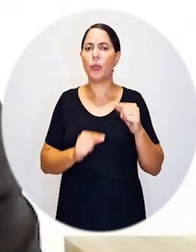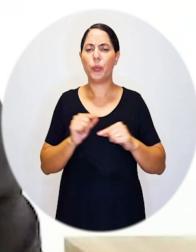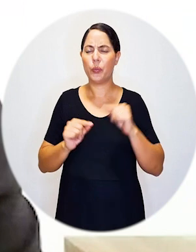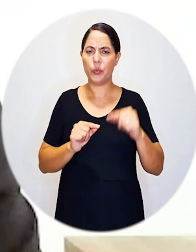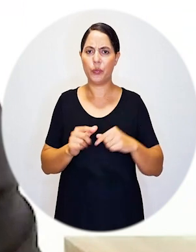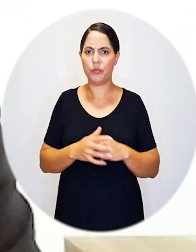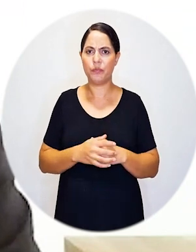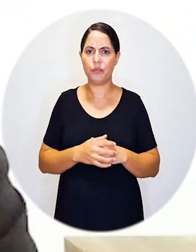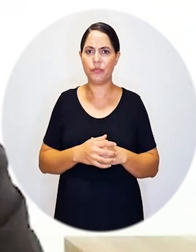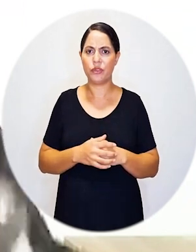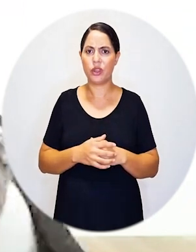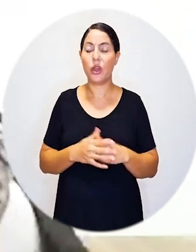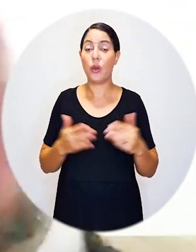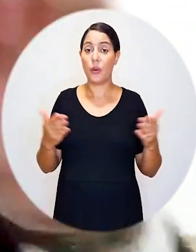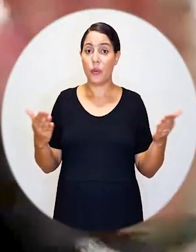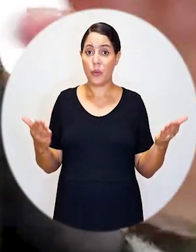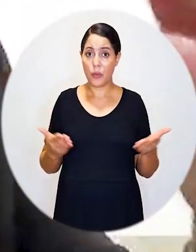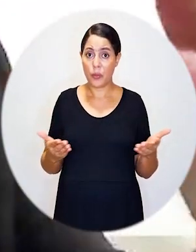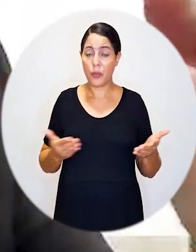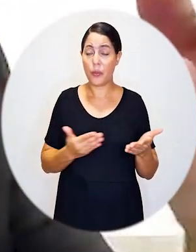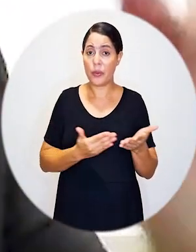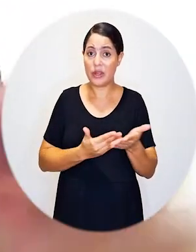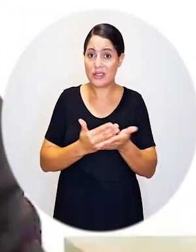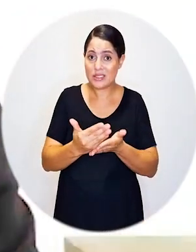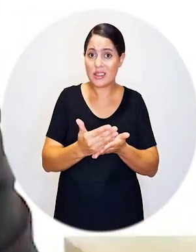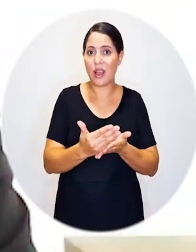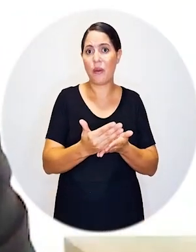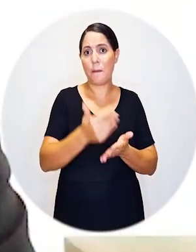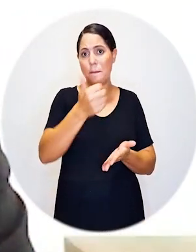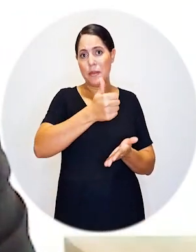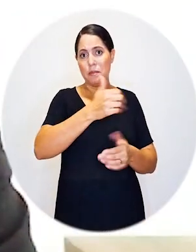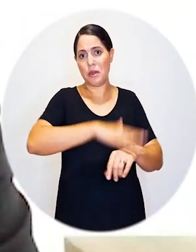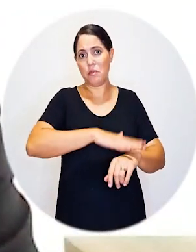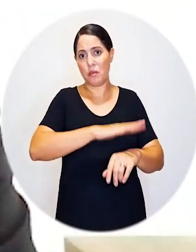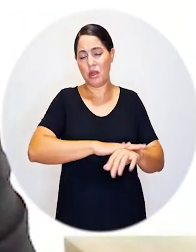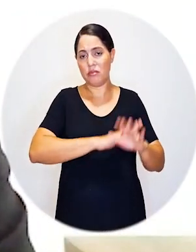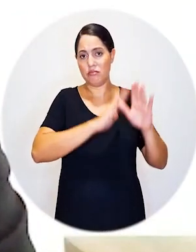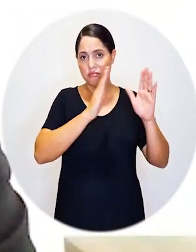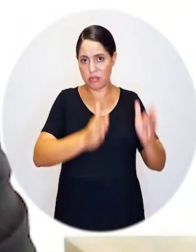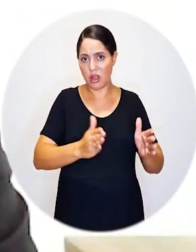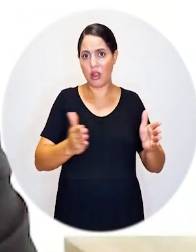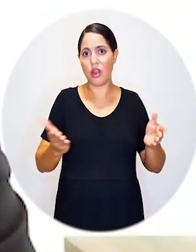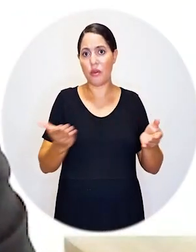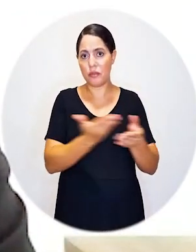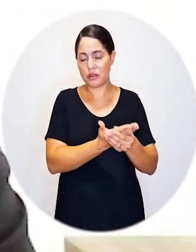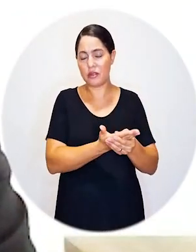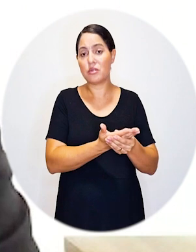o entendimento, ou a primeira parte do dispositivo diz que